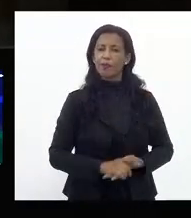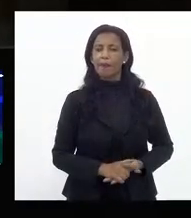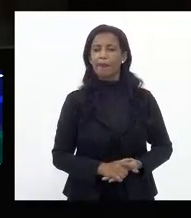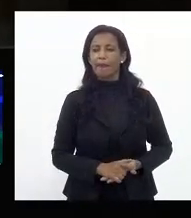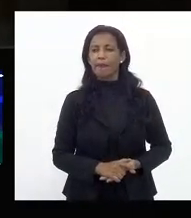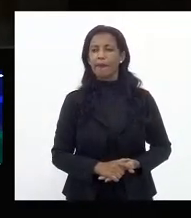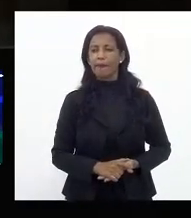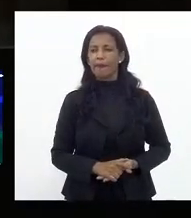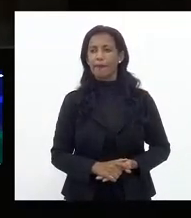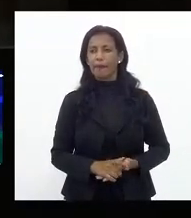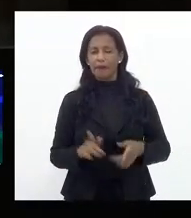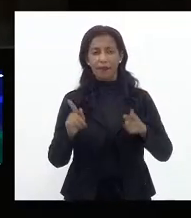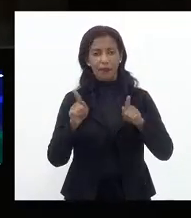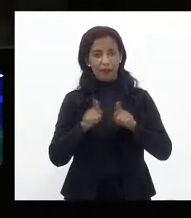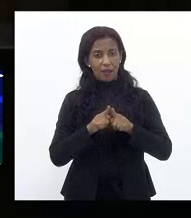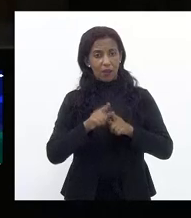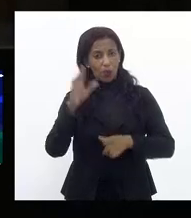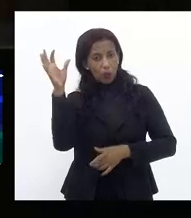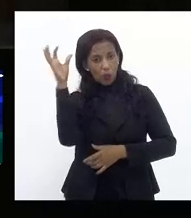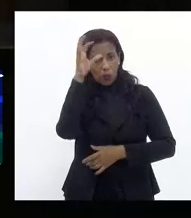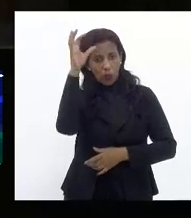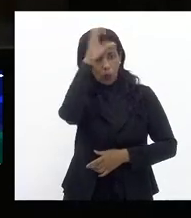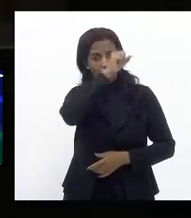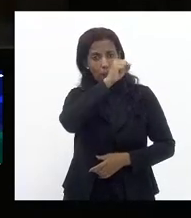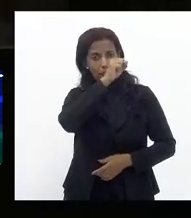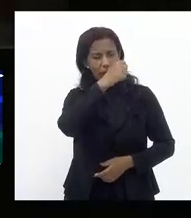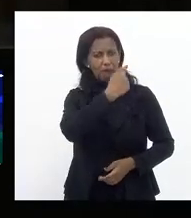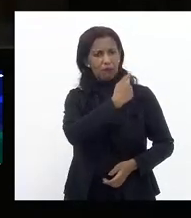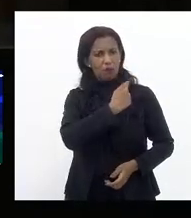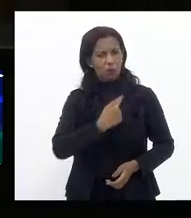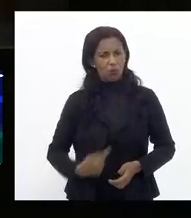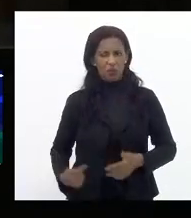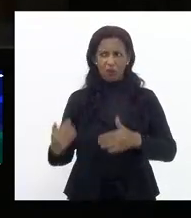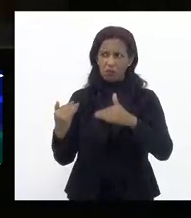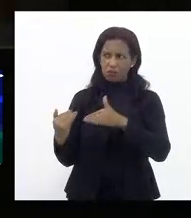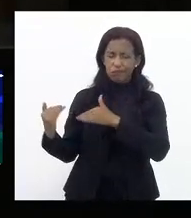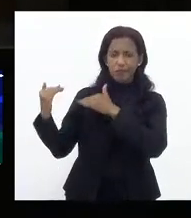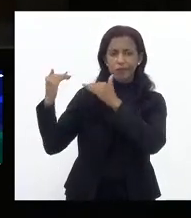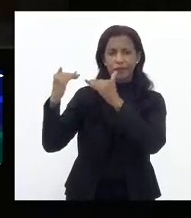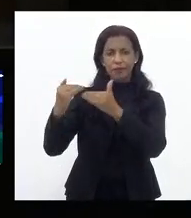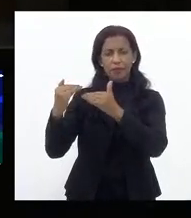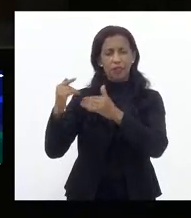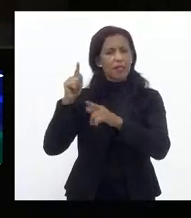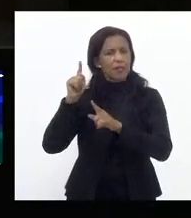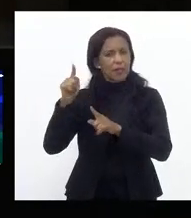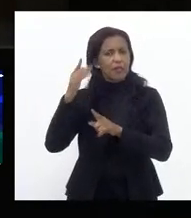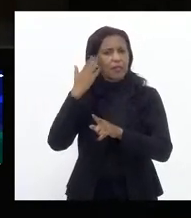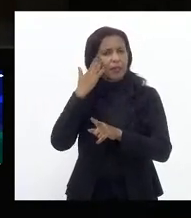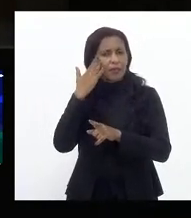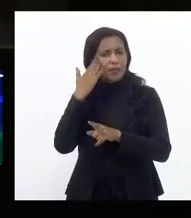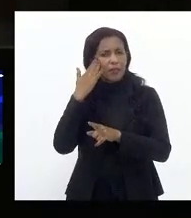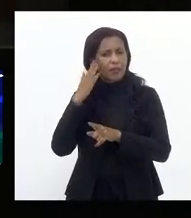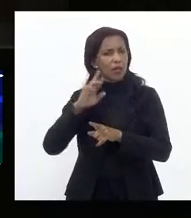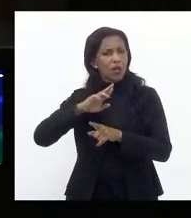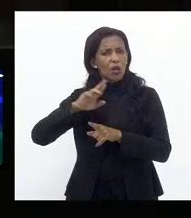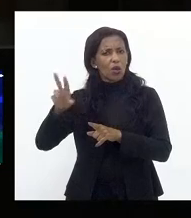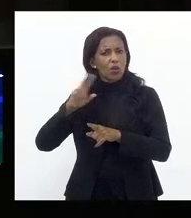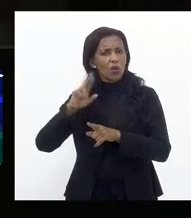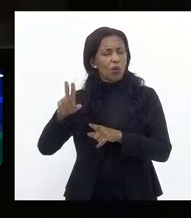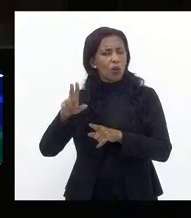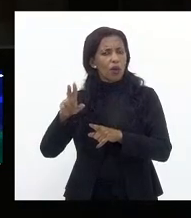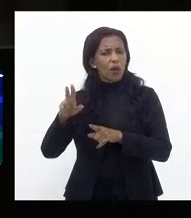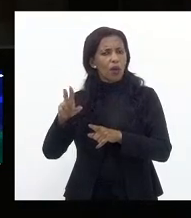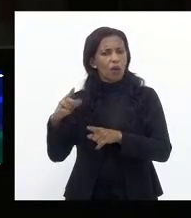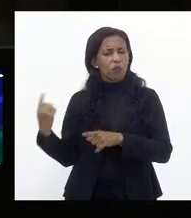e compreenda o governador acima de tudo, que é não só